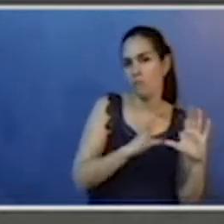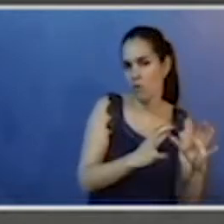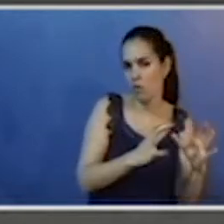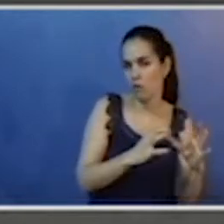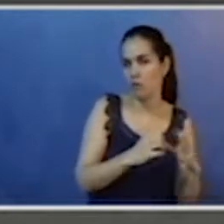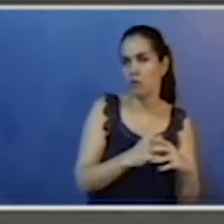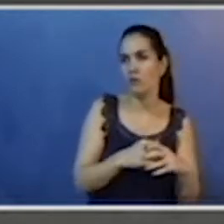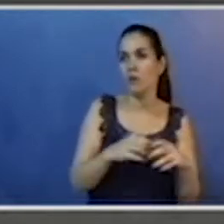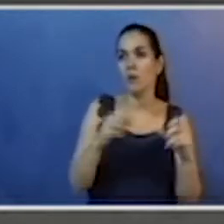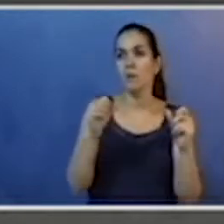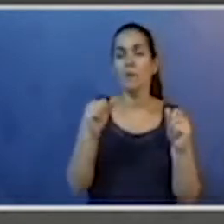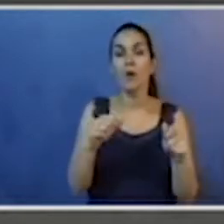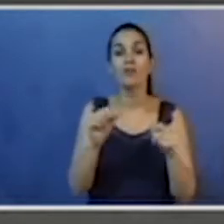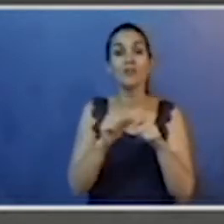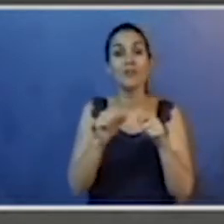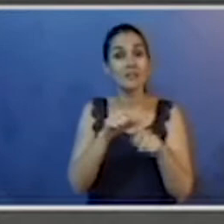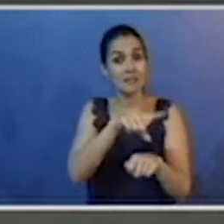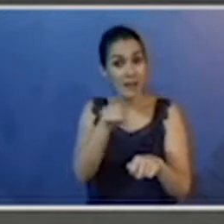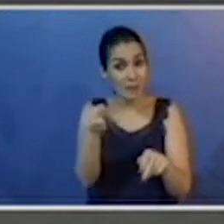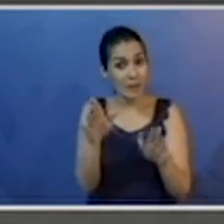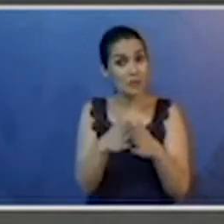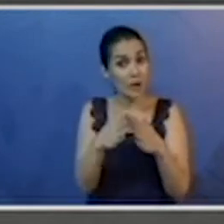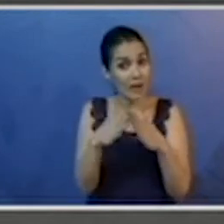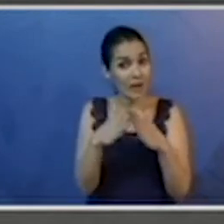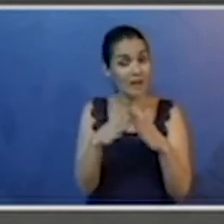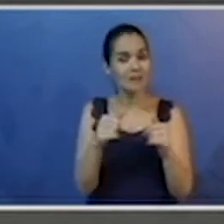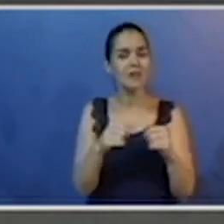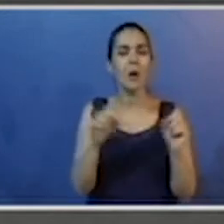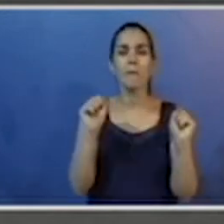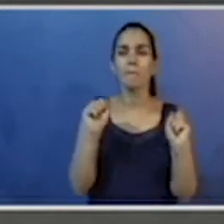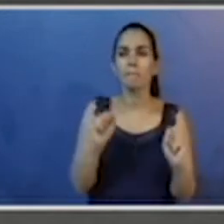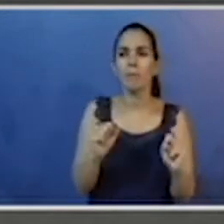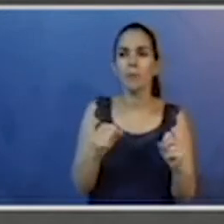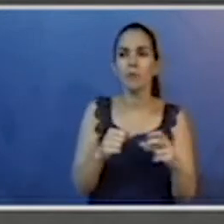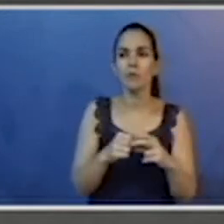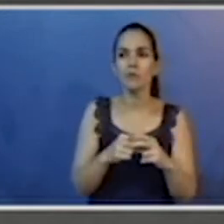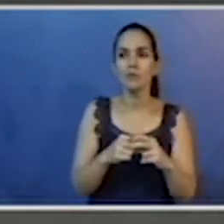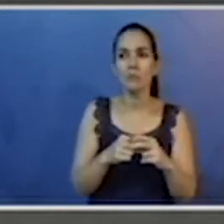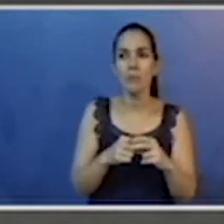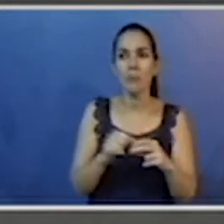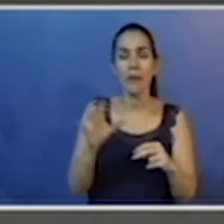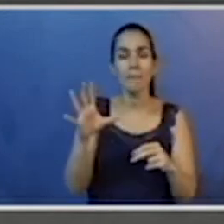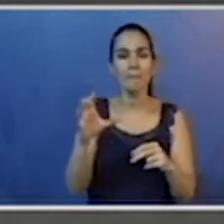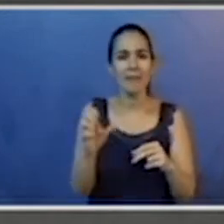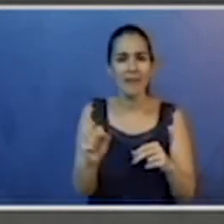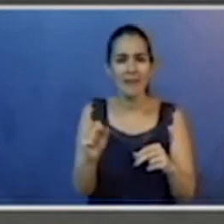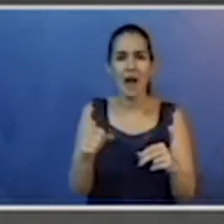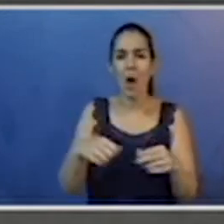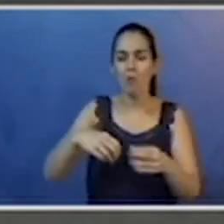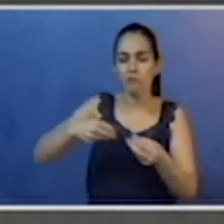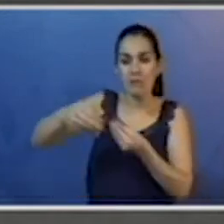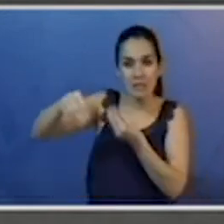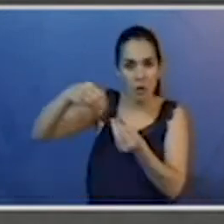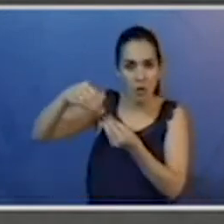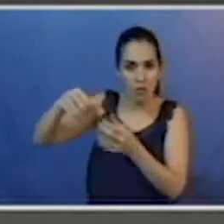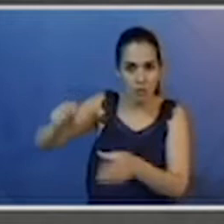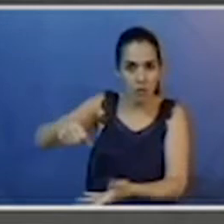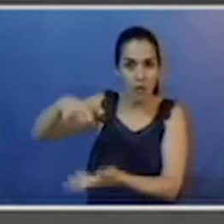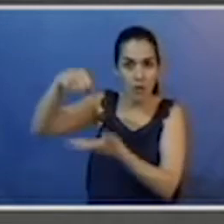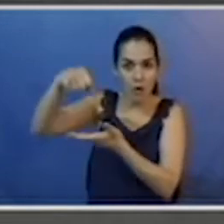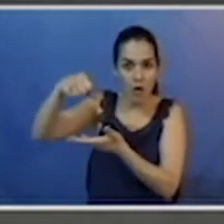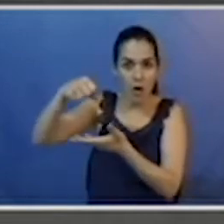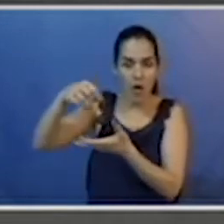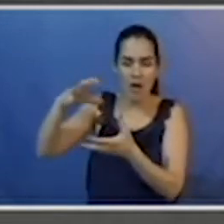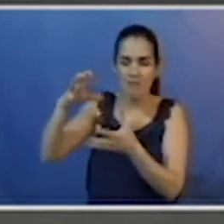você quiser também você pode até concepcionar na sua casa uma bola você pode furar por exemplo pegar uma sacolinha e encher com um monte de papel